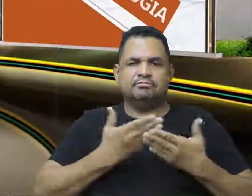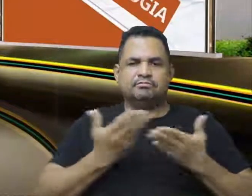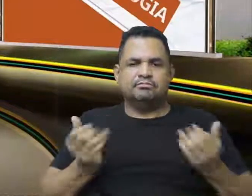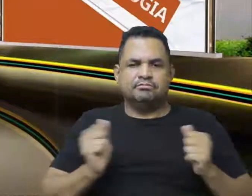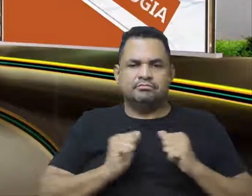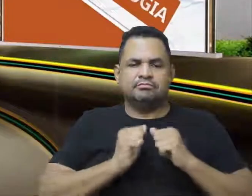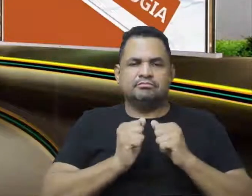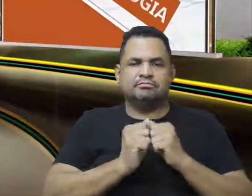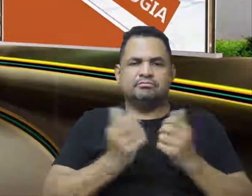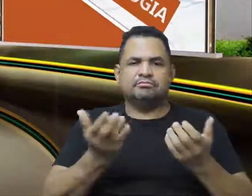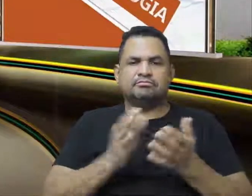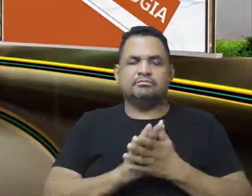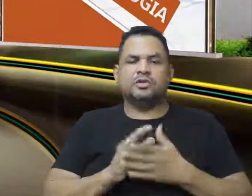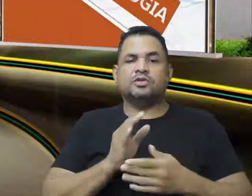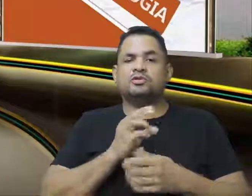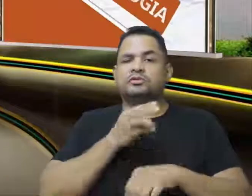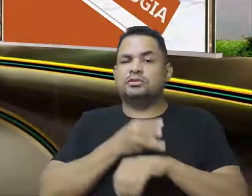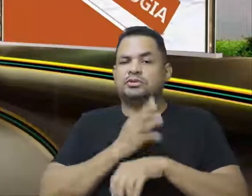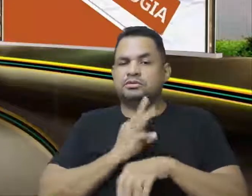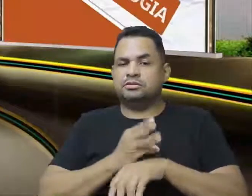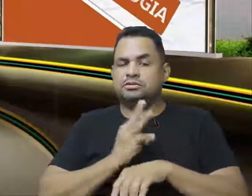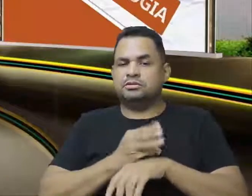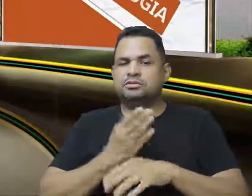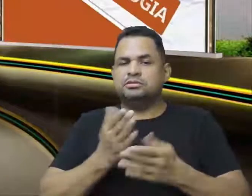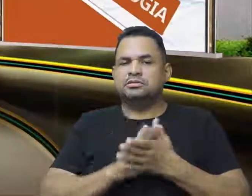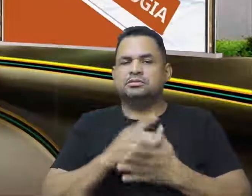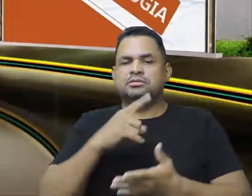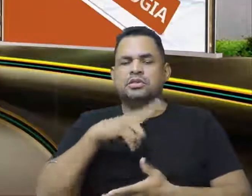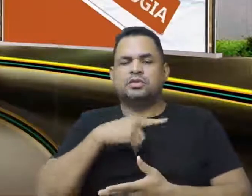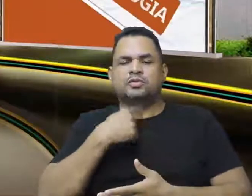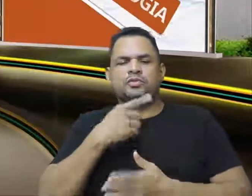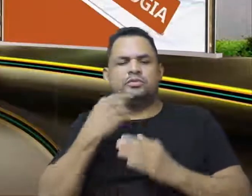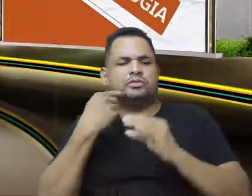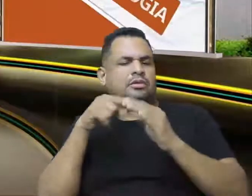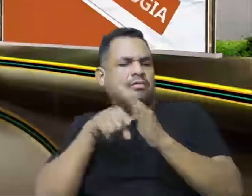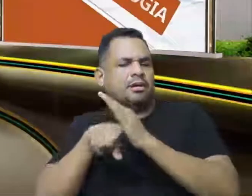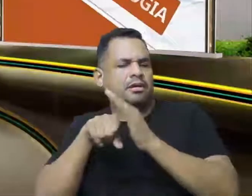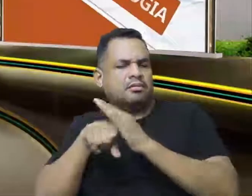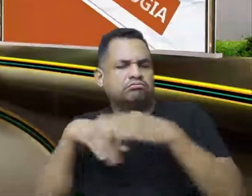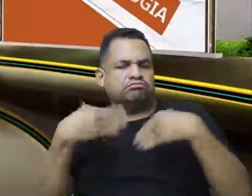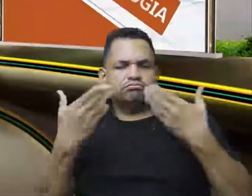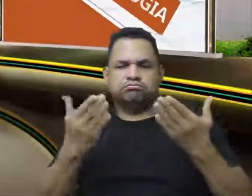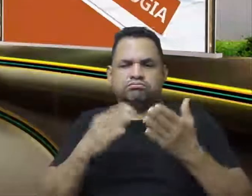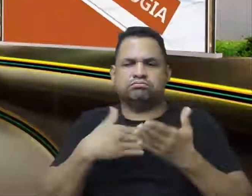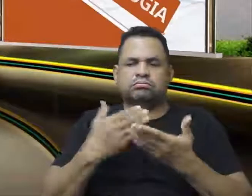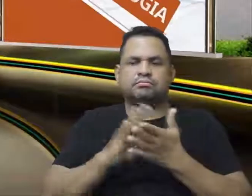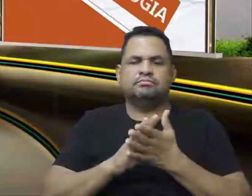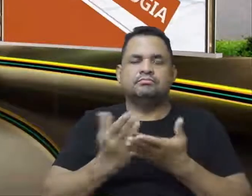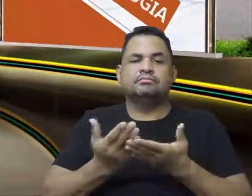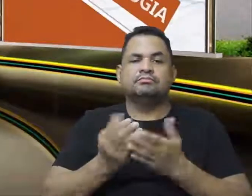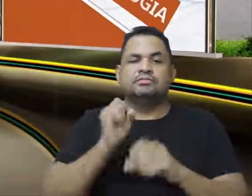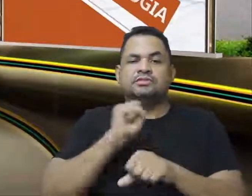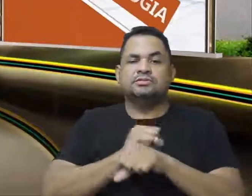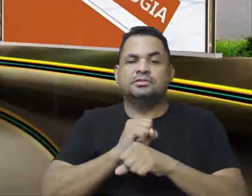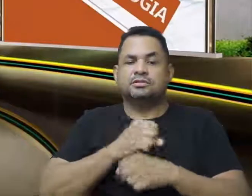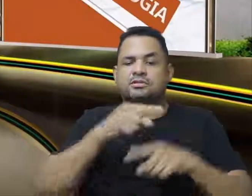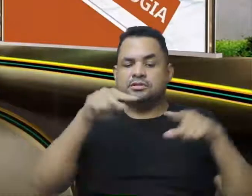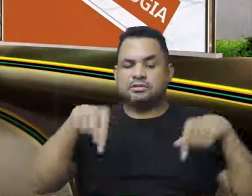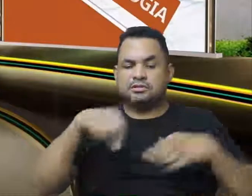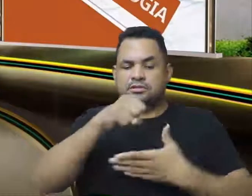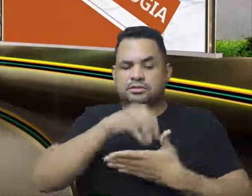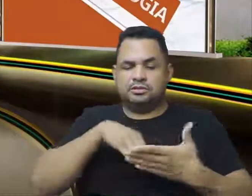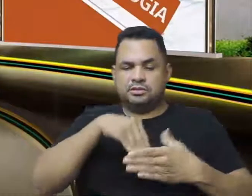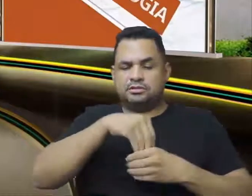e que a gente tá lá no WhatsApp esperando por qualquer dúvida qualquer questionamento esperando as extraclasse está certo